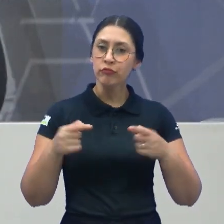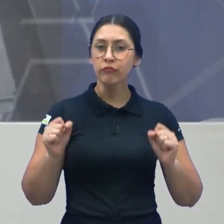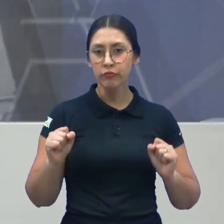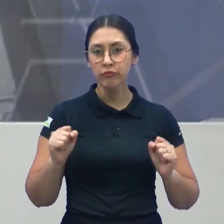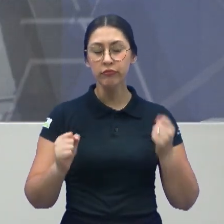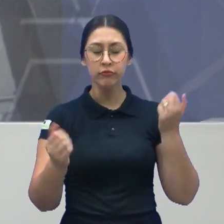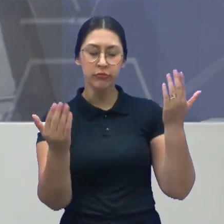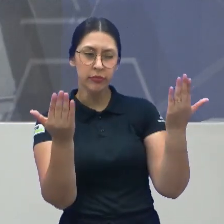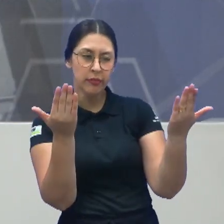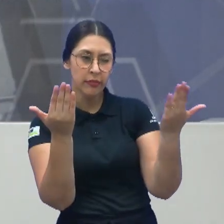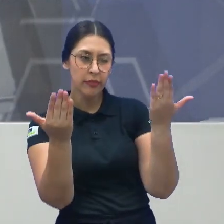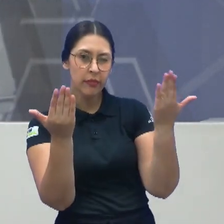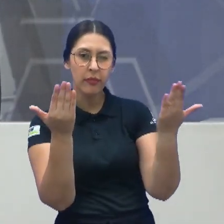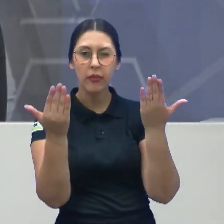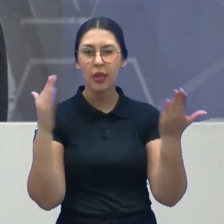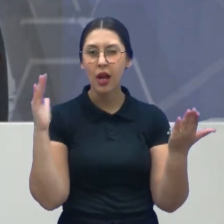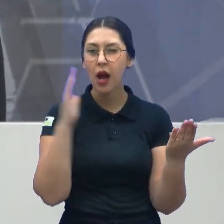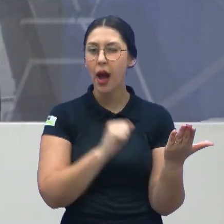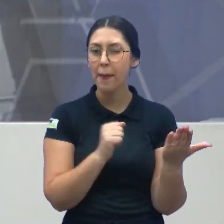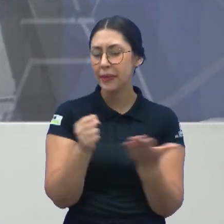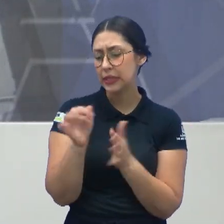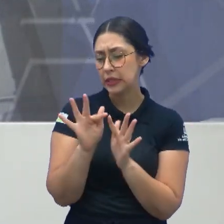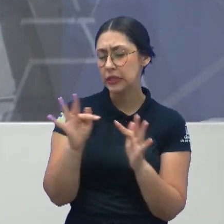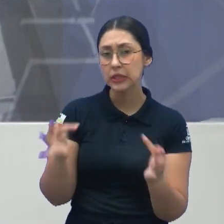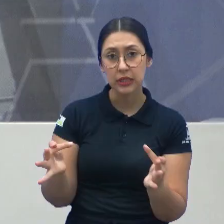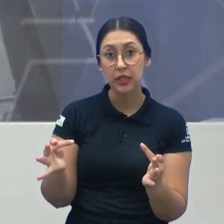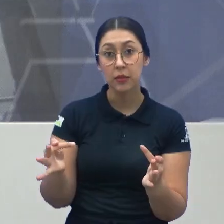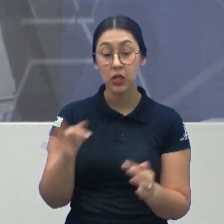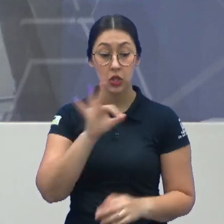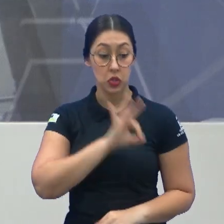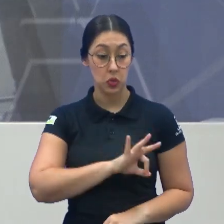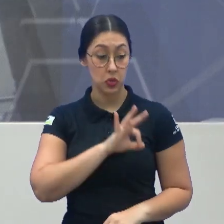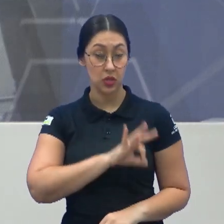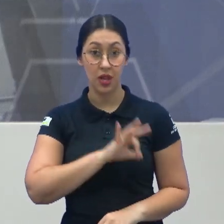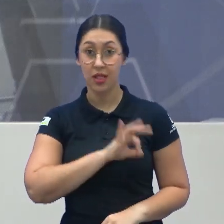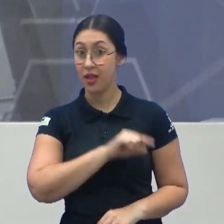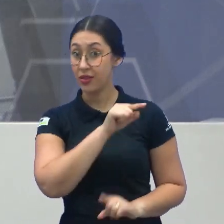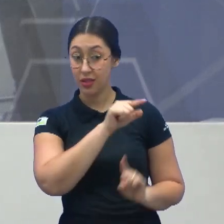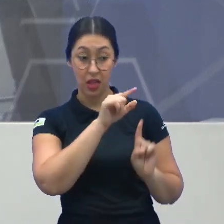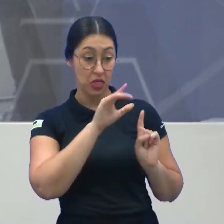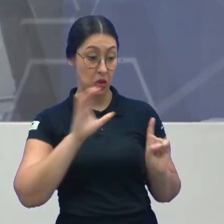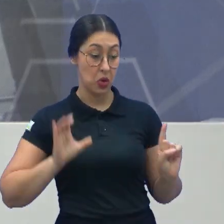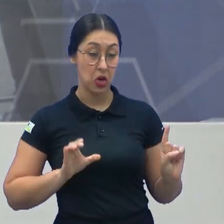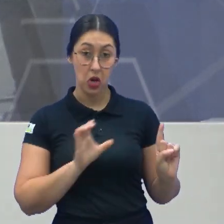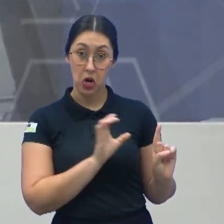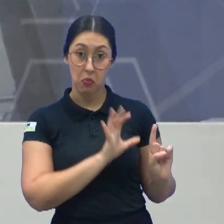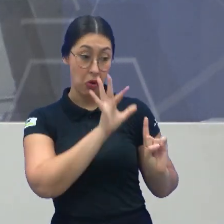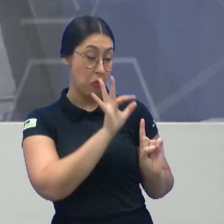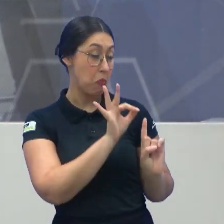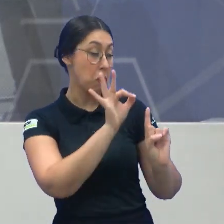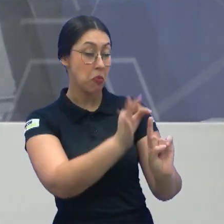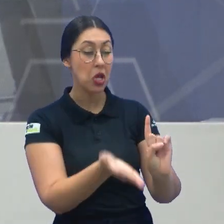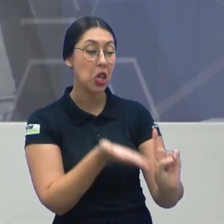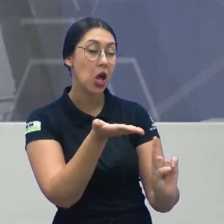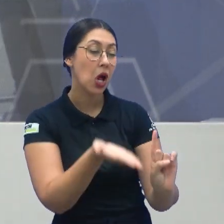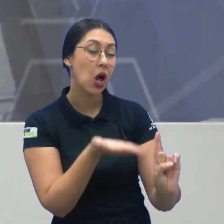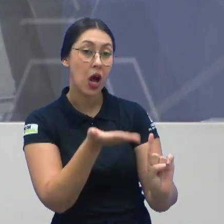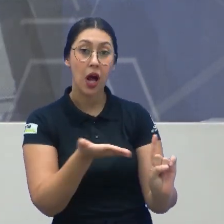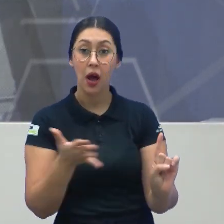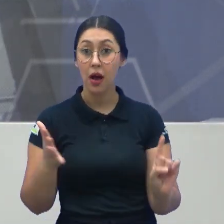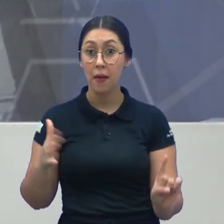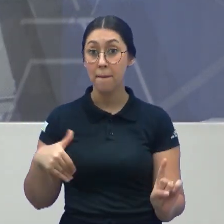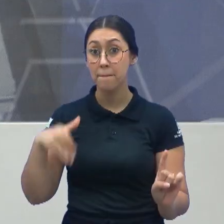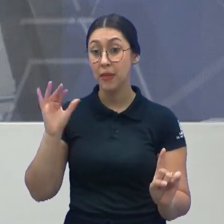comparação rápida, bem básica, só com o salário mensal da comissionada favorecida, que custou aos cofres públicos mais de R$600